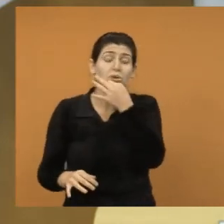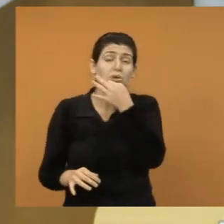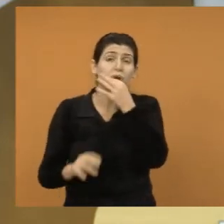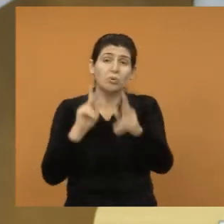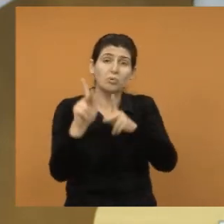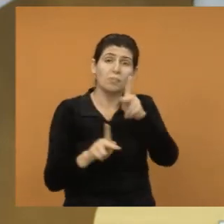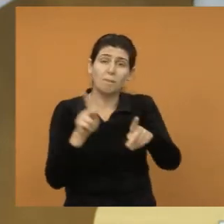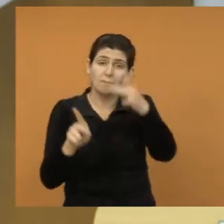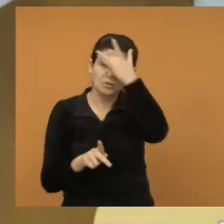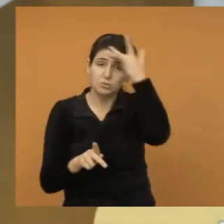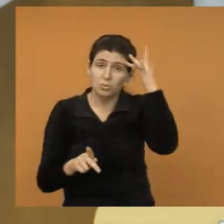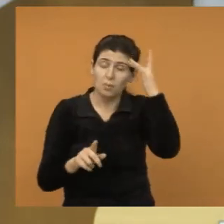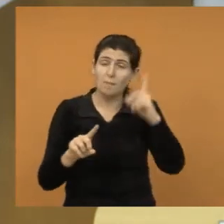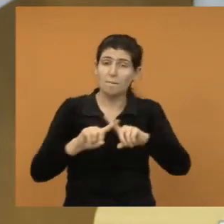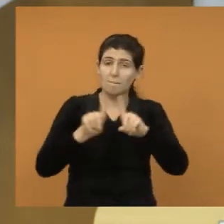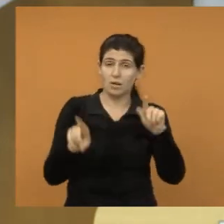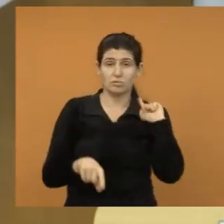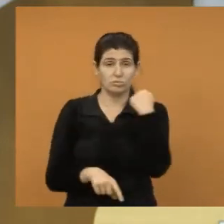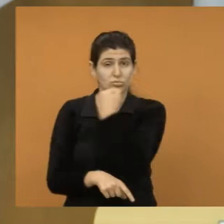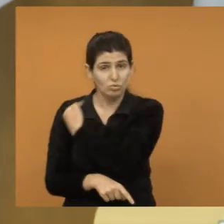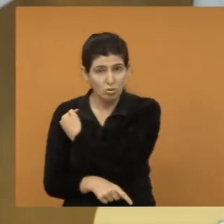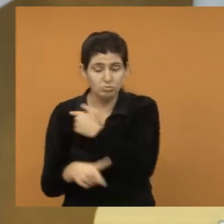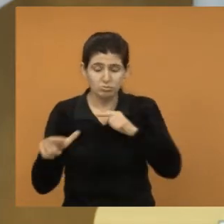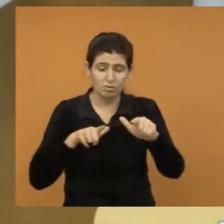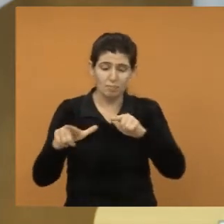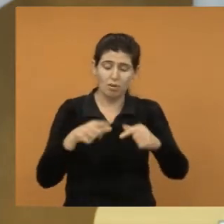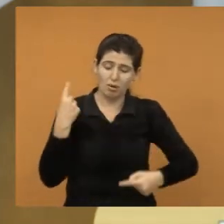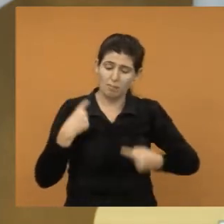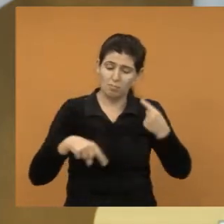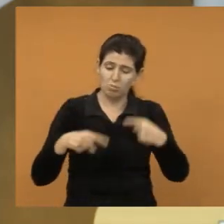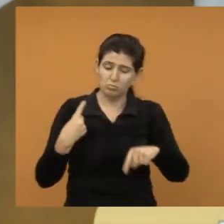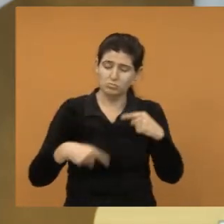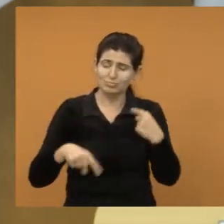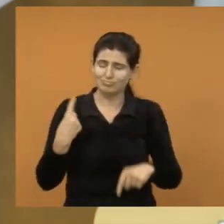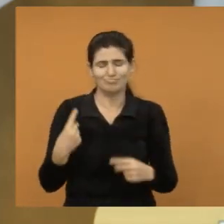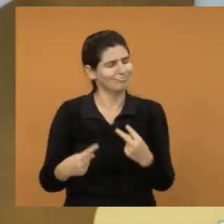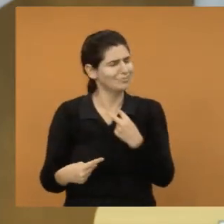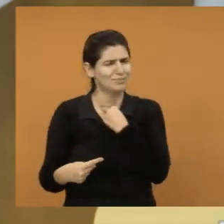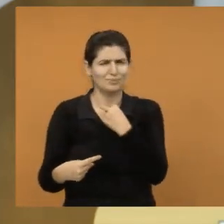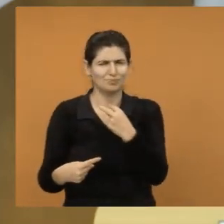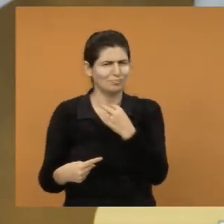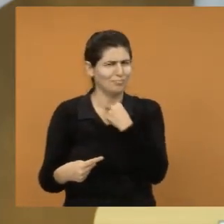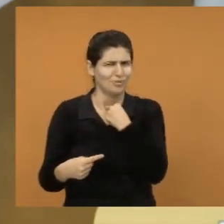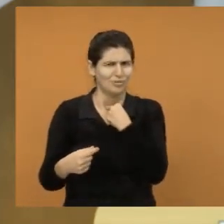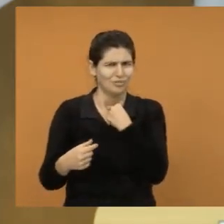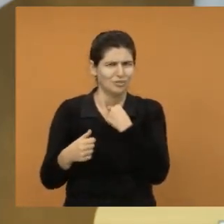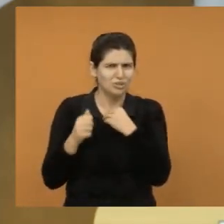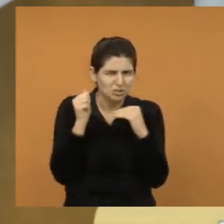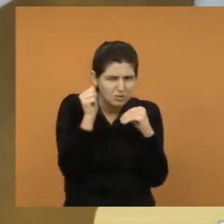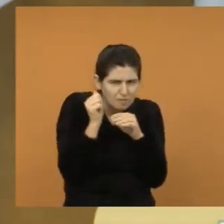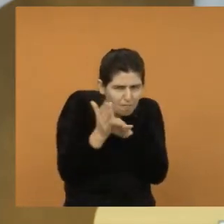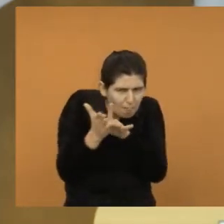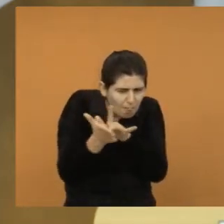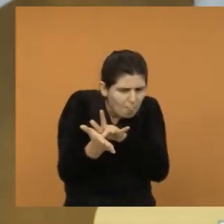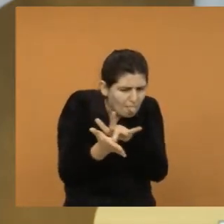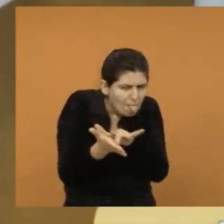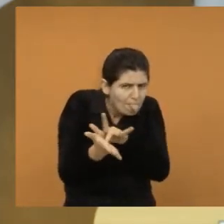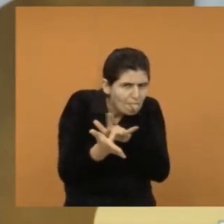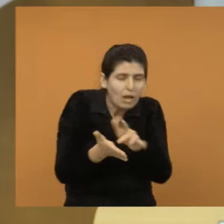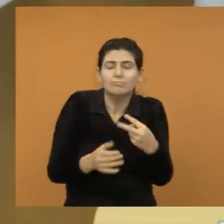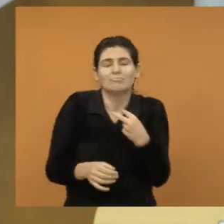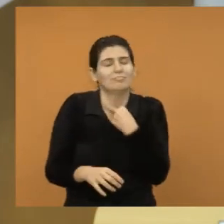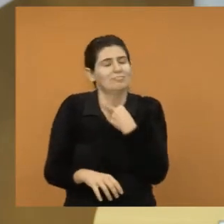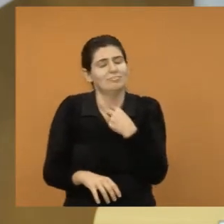mas nós, como agentes políticos, não podemos esconder debaixo da mesa, não podemos nos